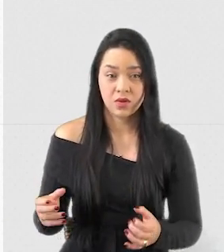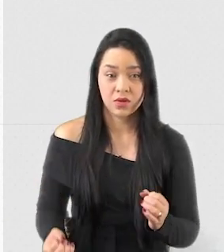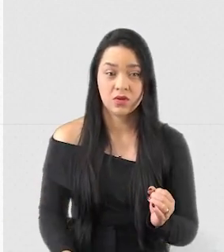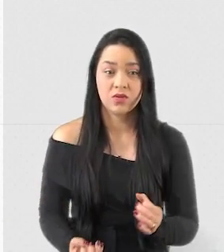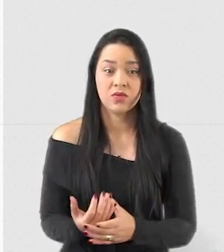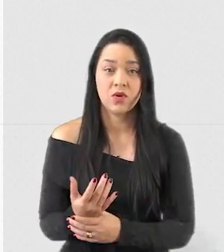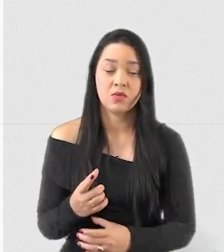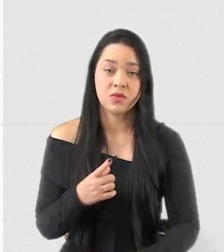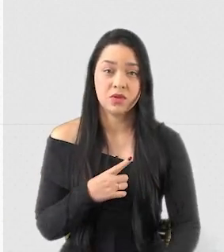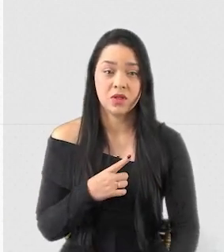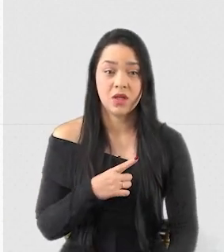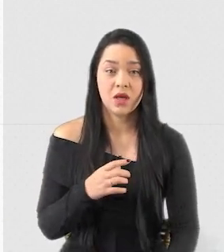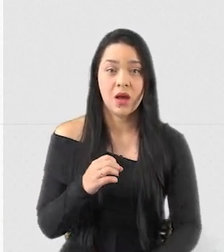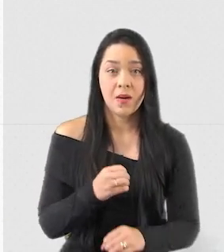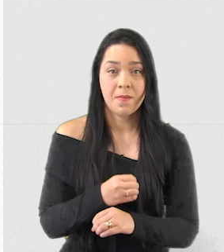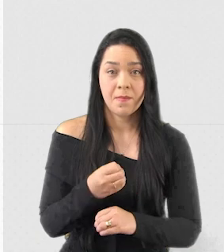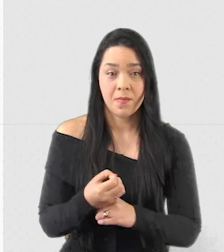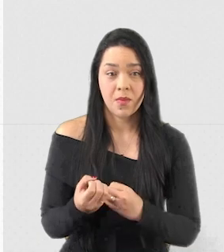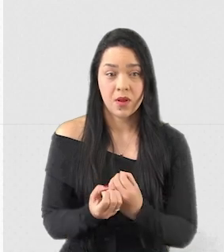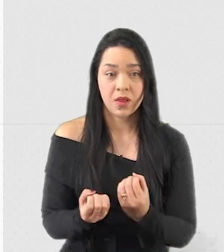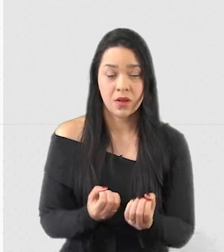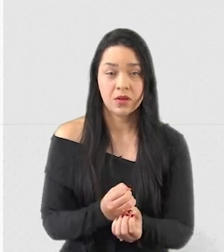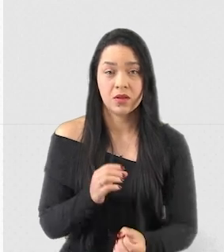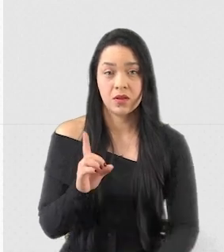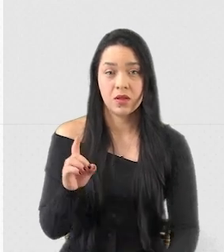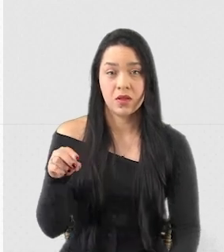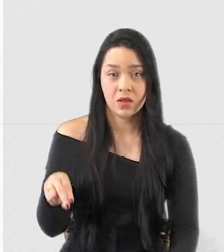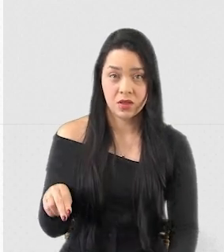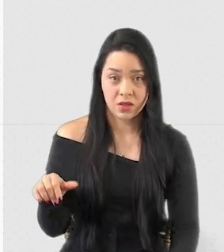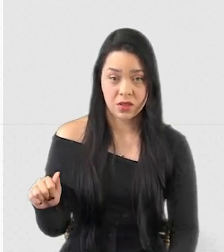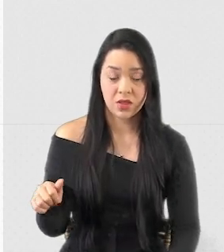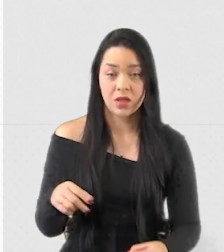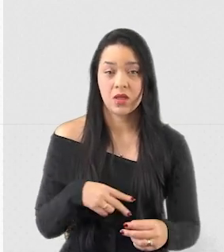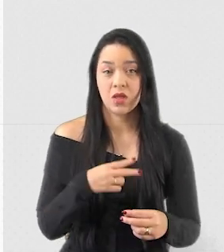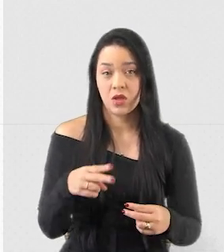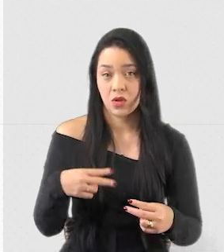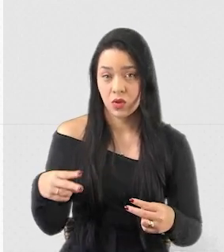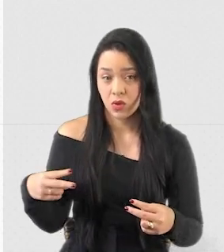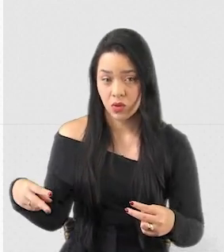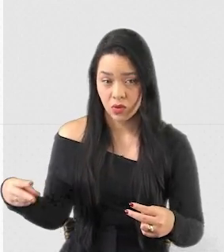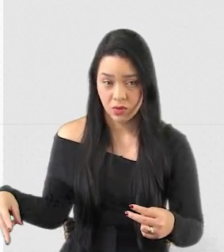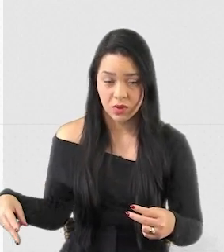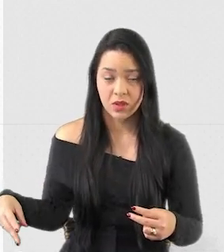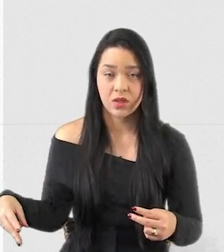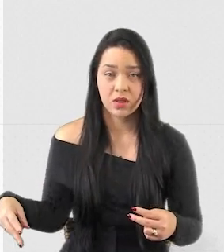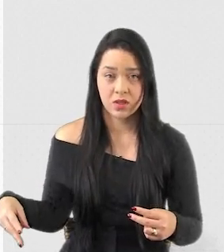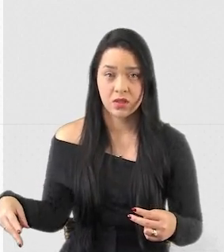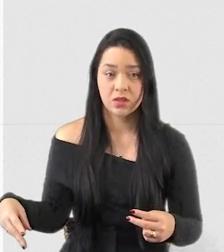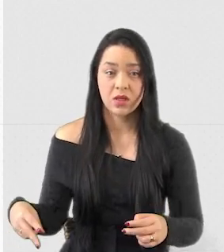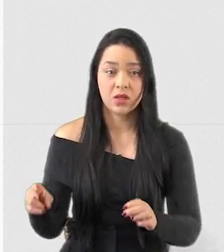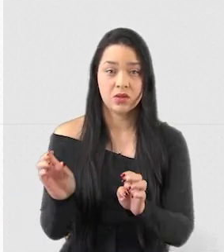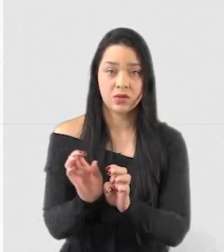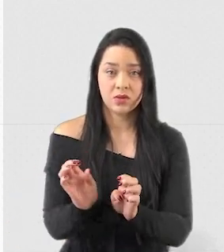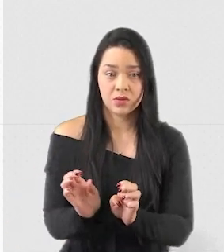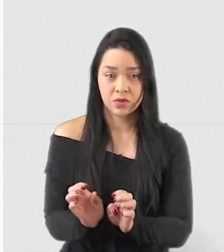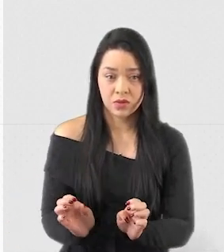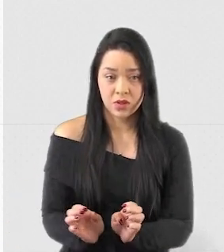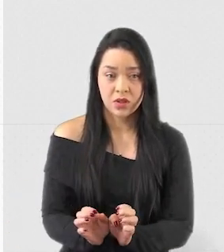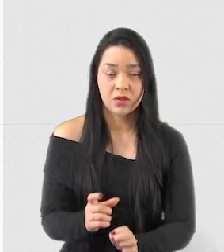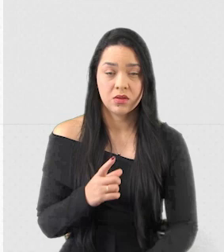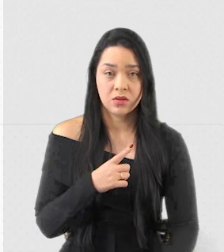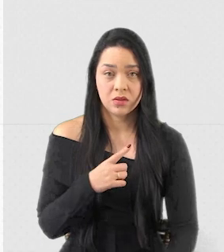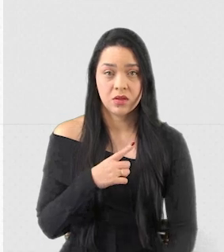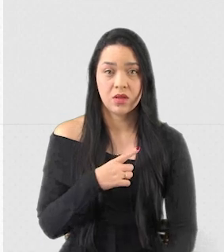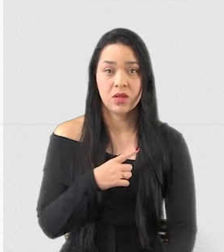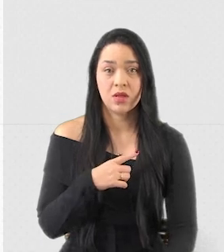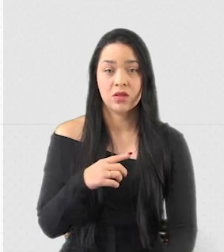então, a molécula de DNA, aquela molécula em dupla hélice. E ele é estruturado através de pontes